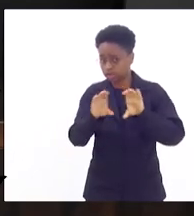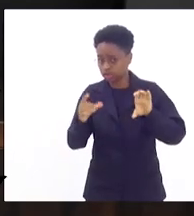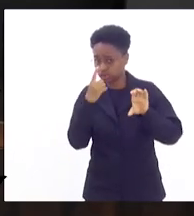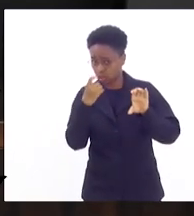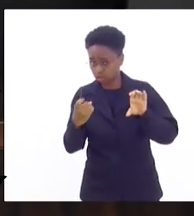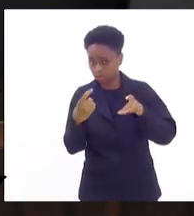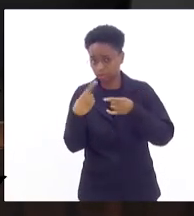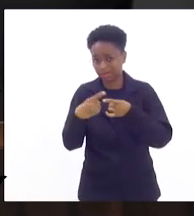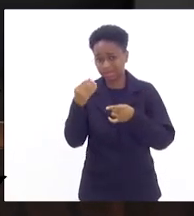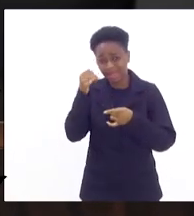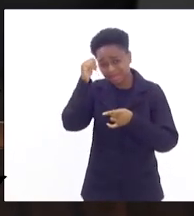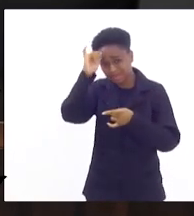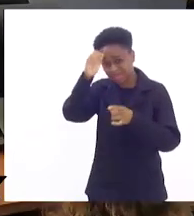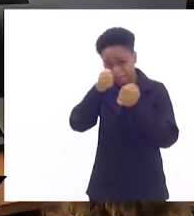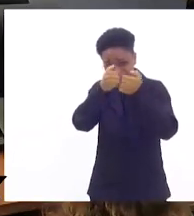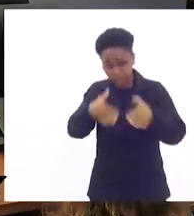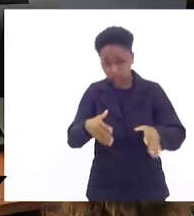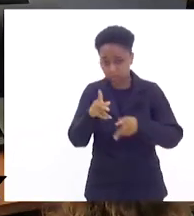prejudicada?